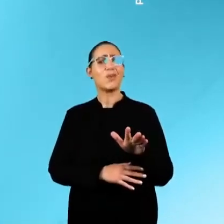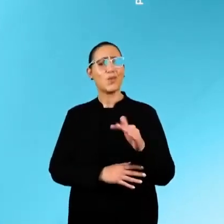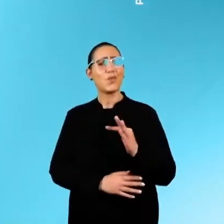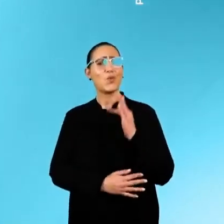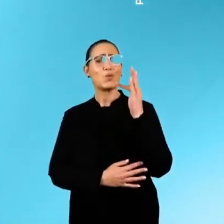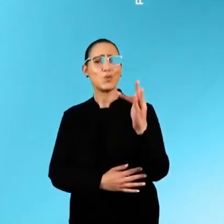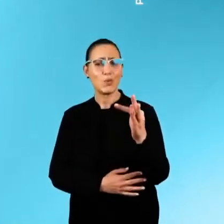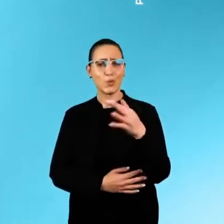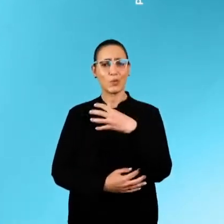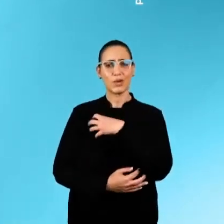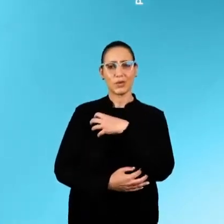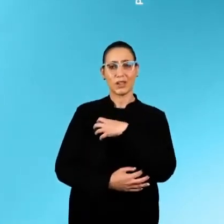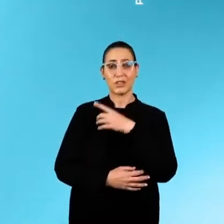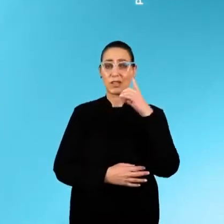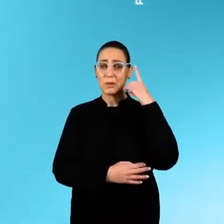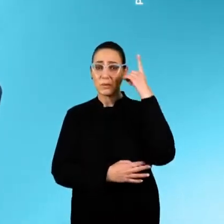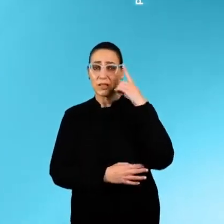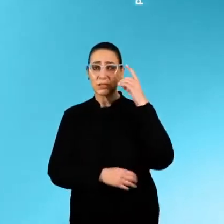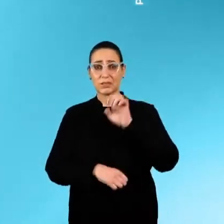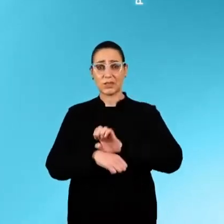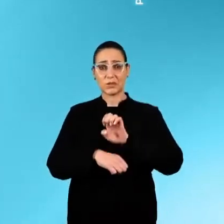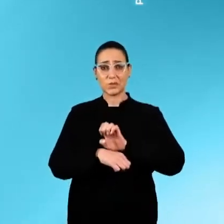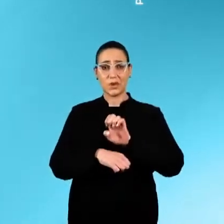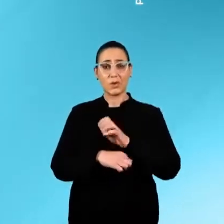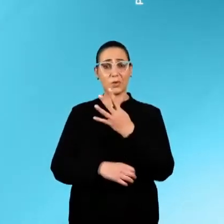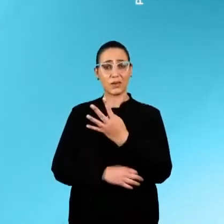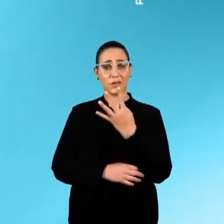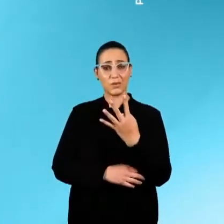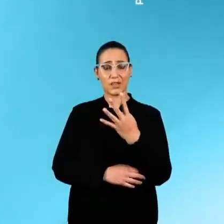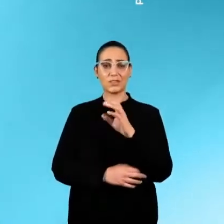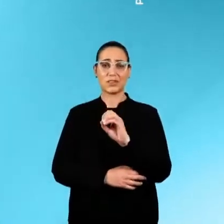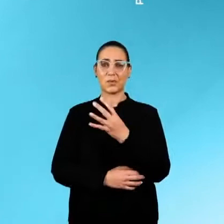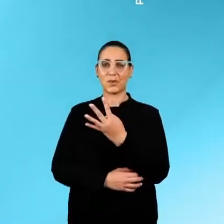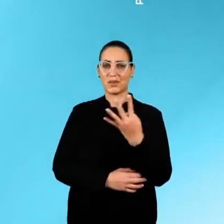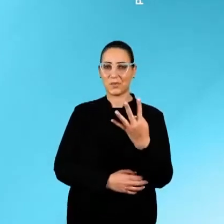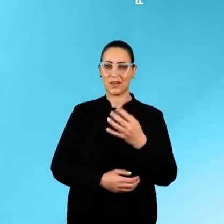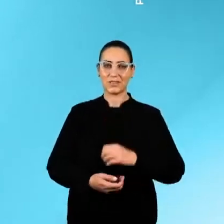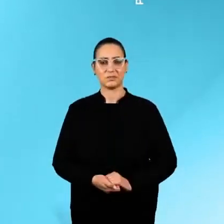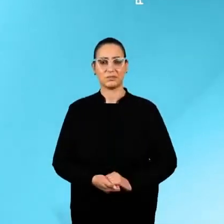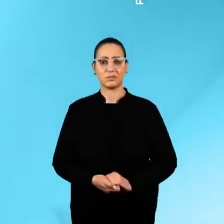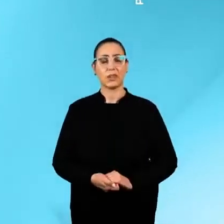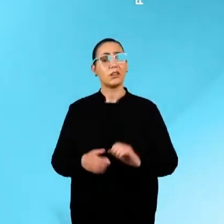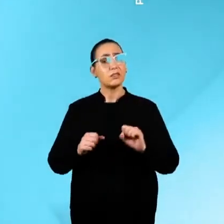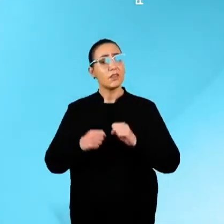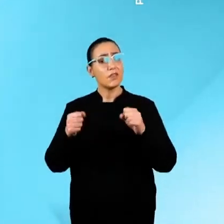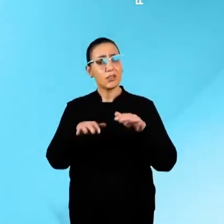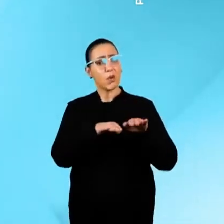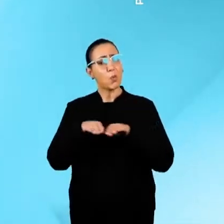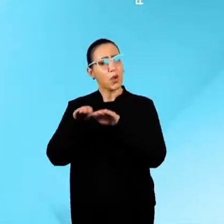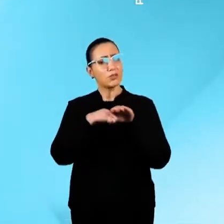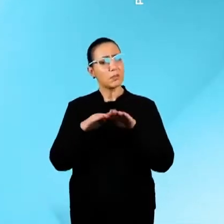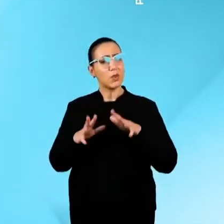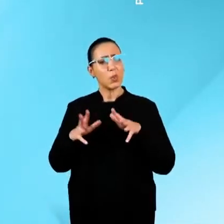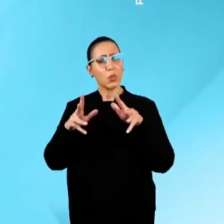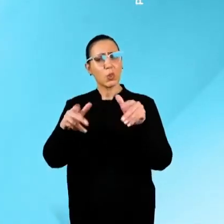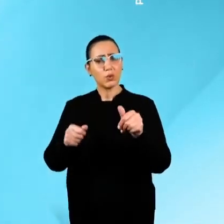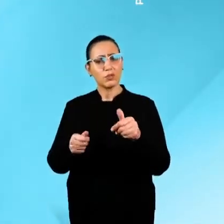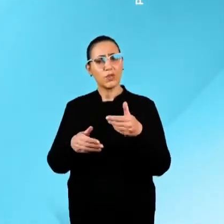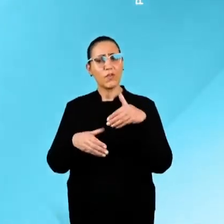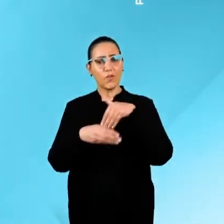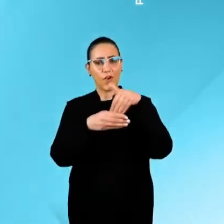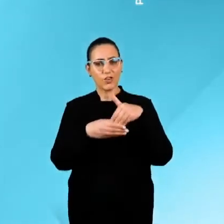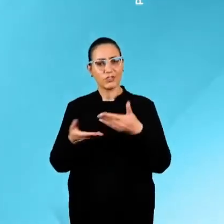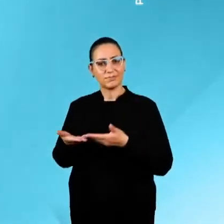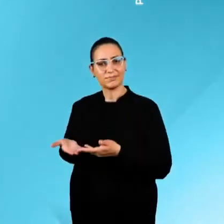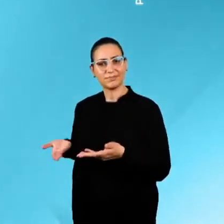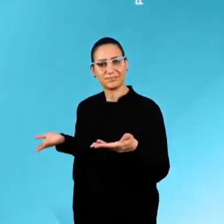Rio Grande. Para deputado estadual, vote professor Lara, 44044. Em defesa da igualdade para todos, Cláudia